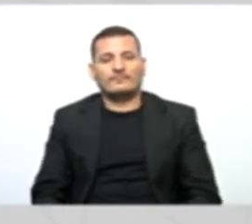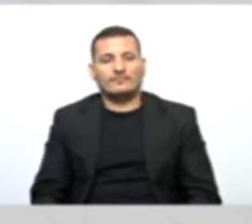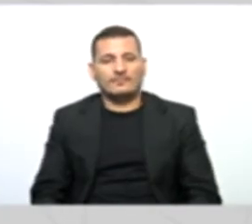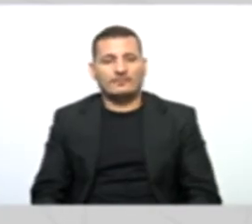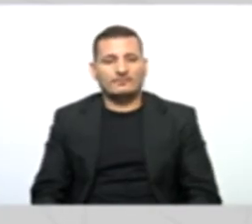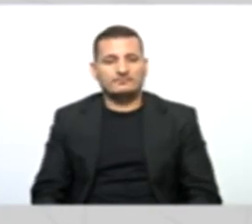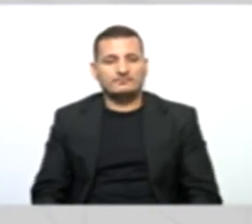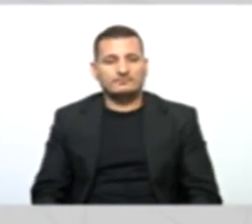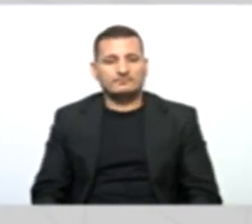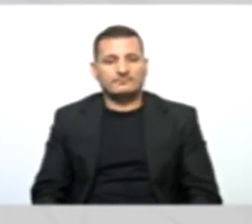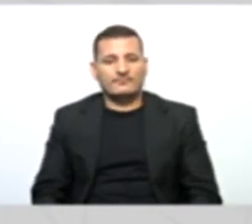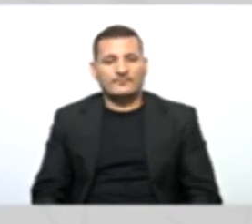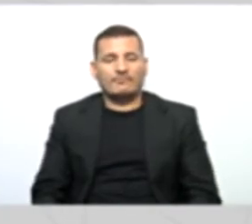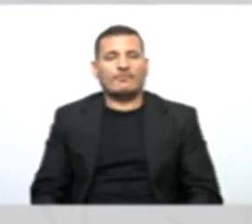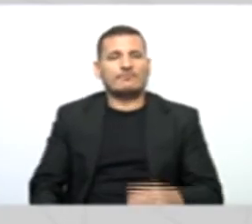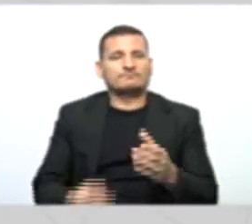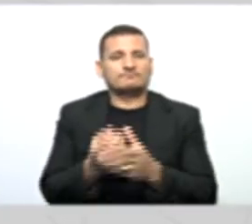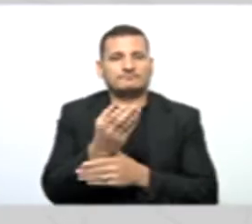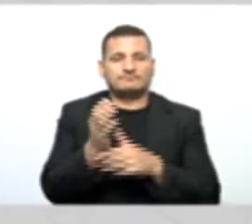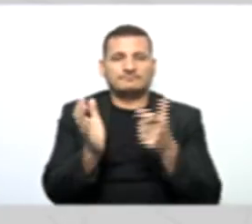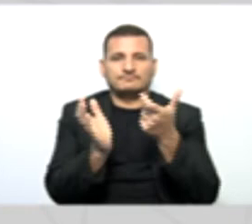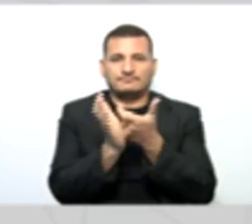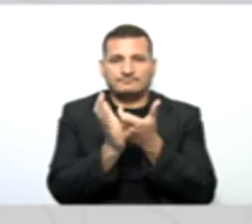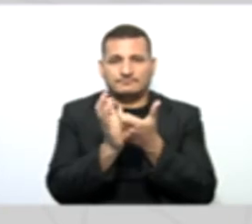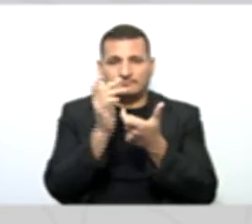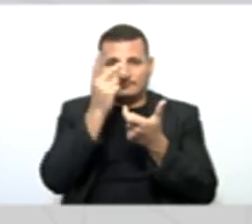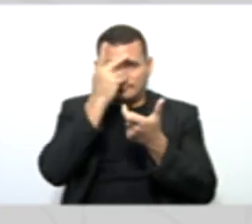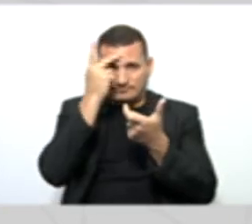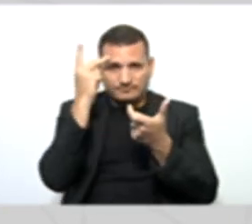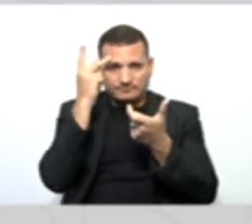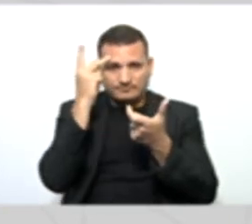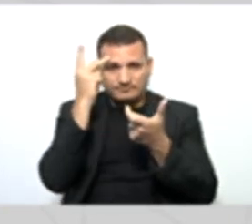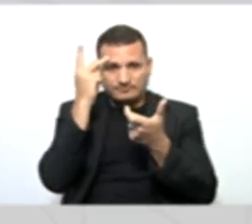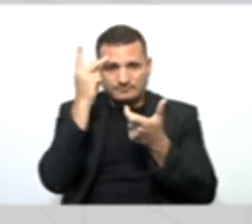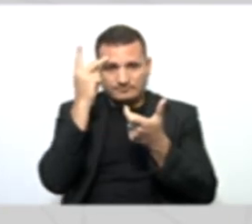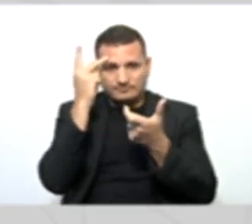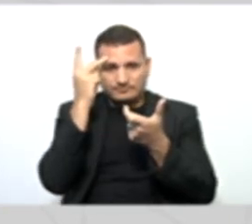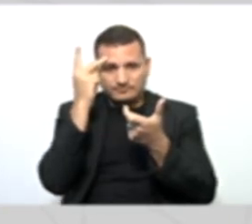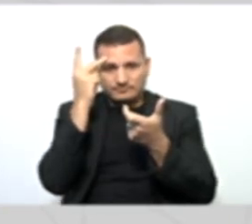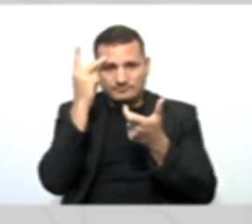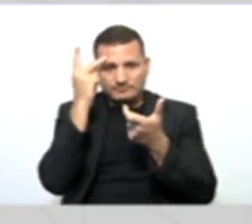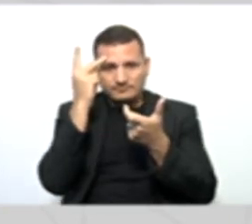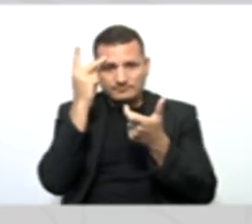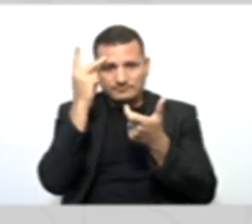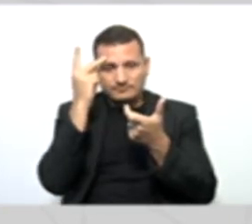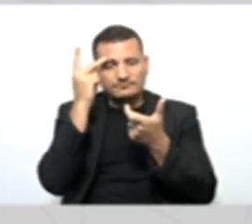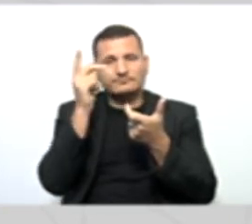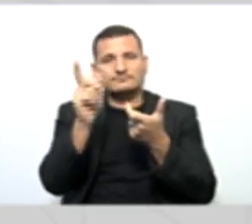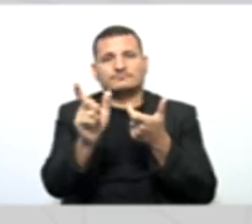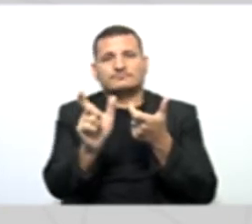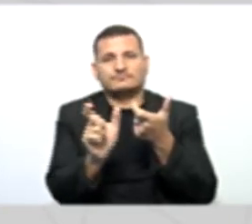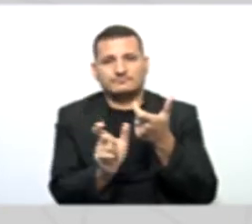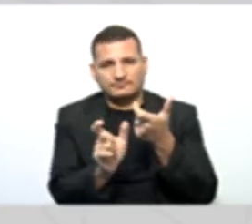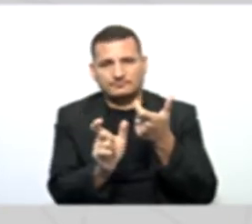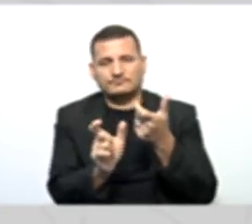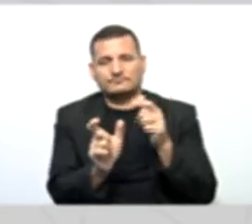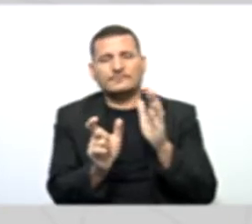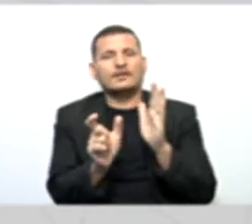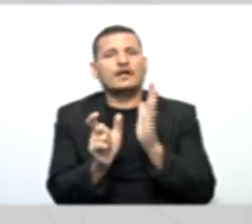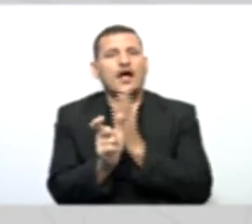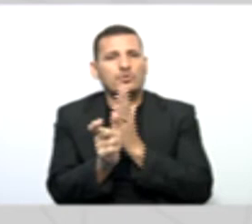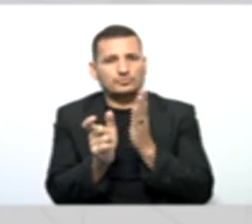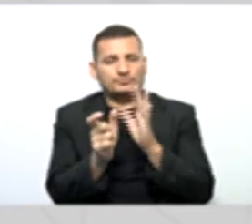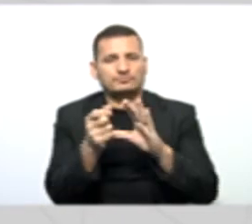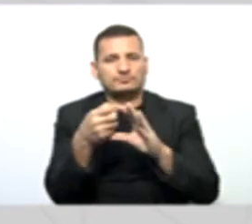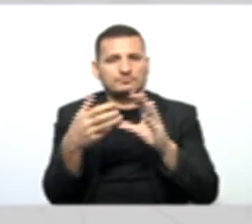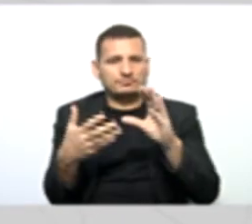A seguir, criamos uma classe chamada Pessoa. E dentro do método construtor, criamos alguns atributos básicos